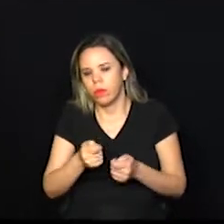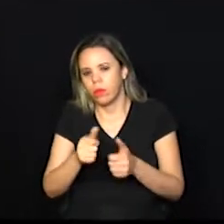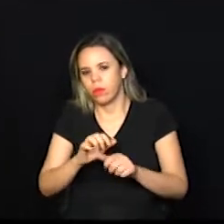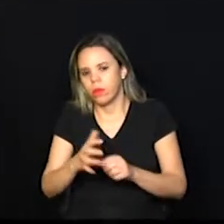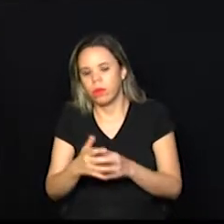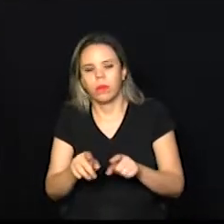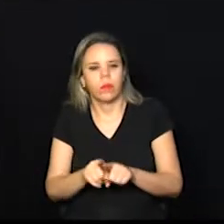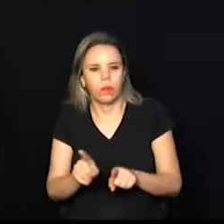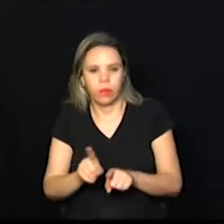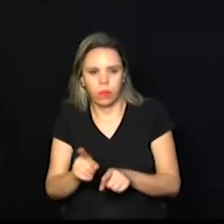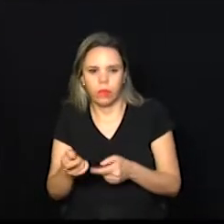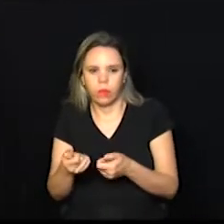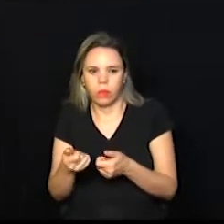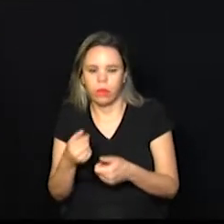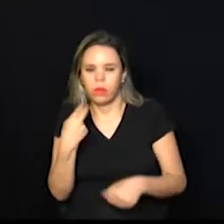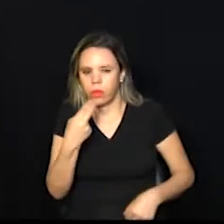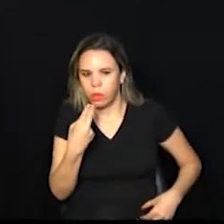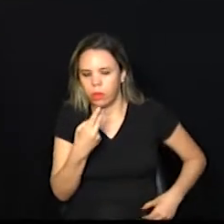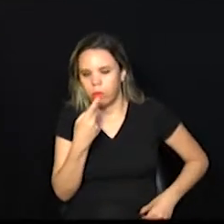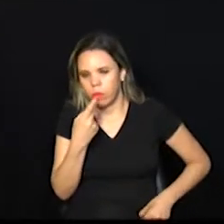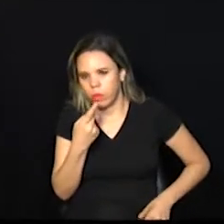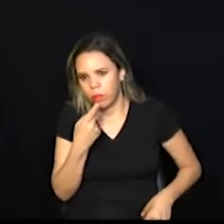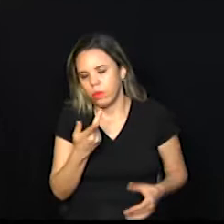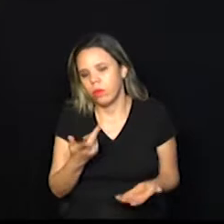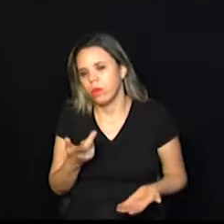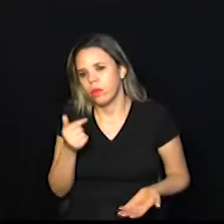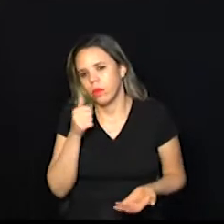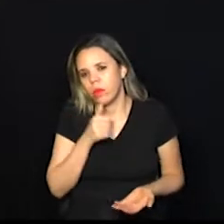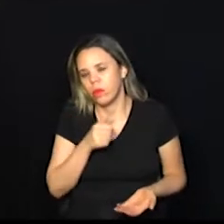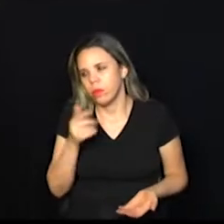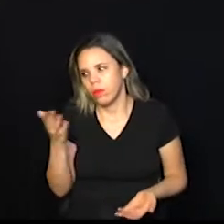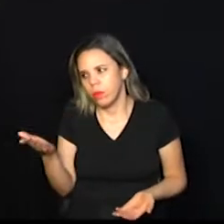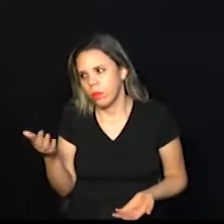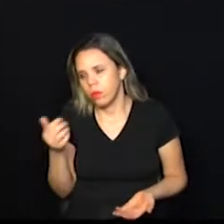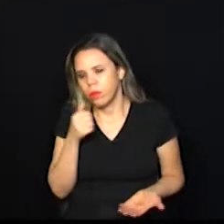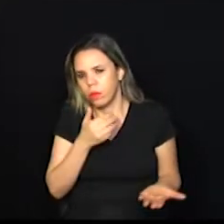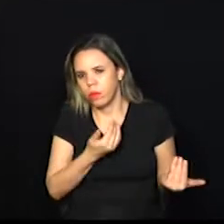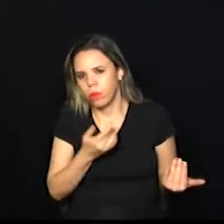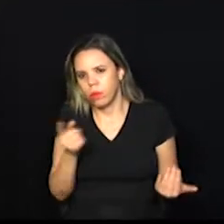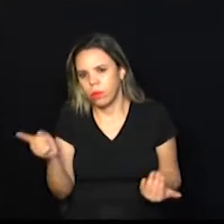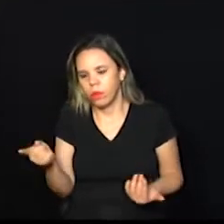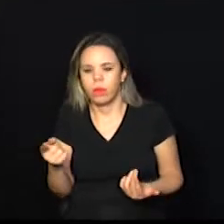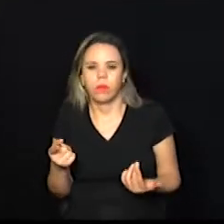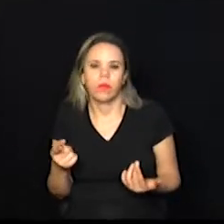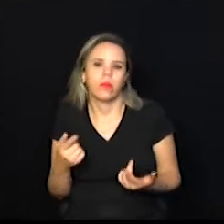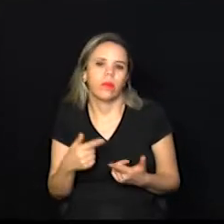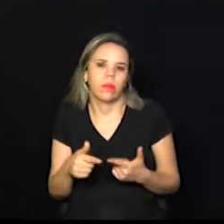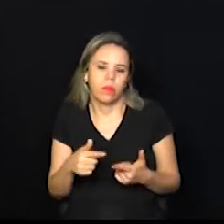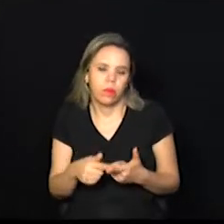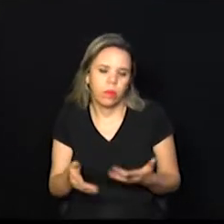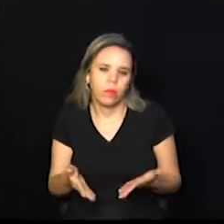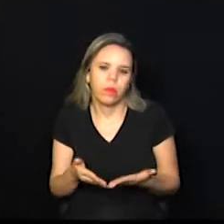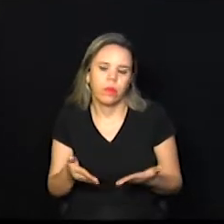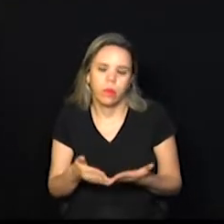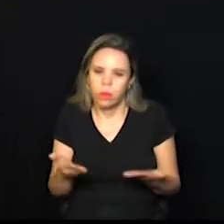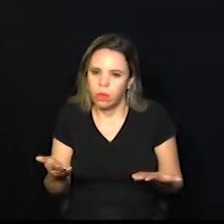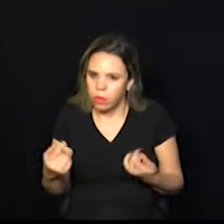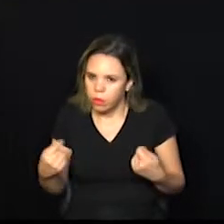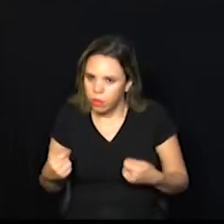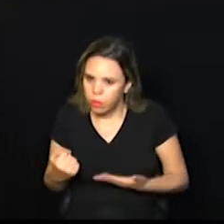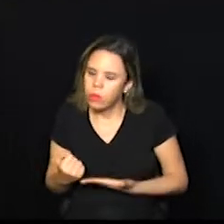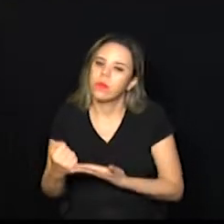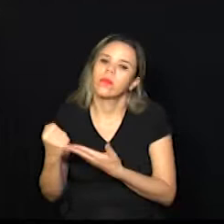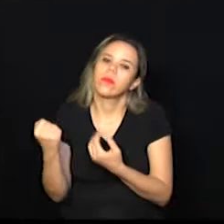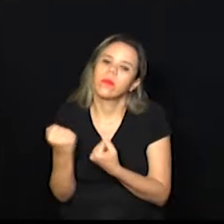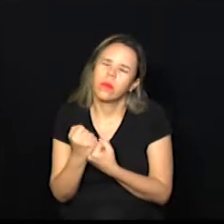cartão Nutrir emergencial que a gente fala assim, nossa, aquela moça está numa situação social hoje que precisava